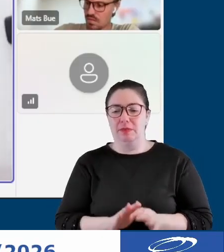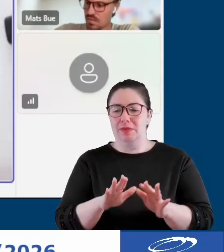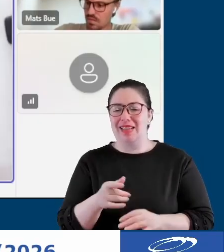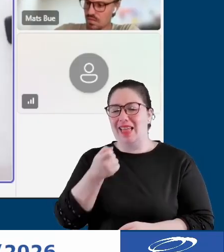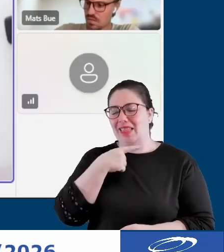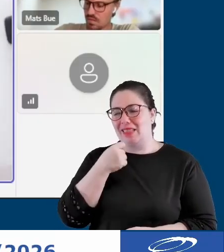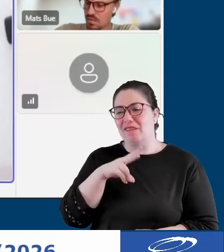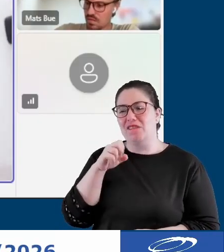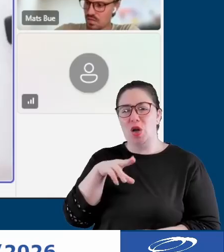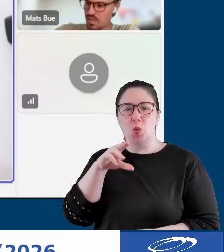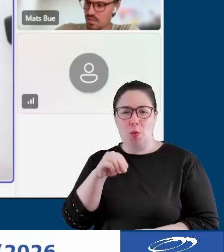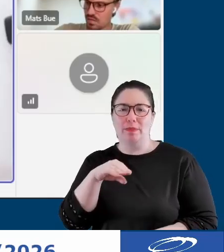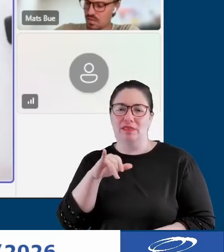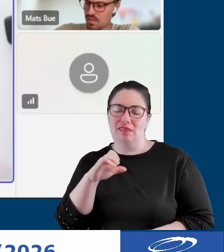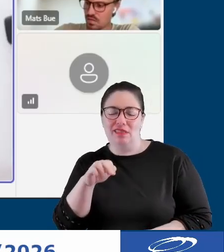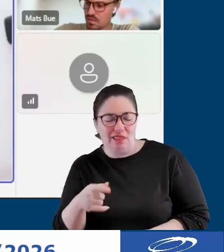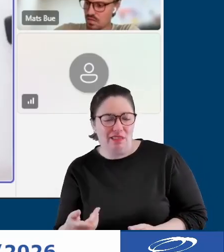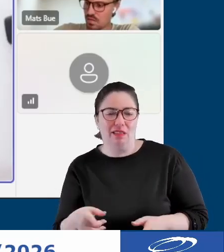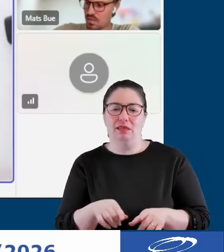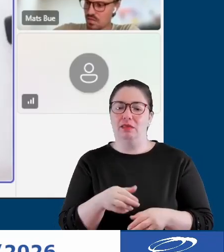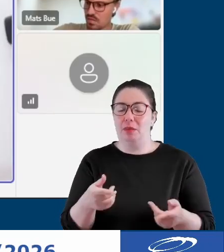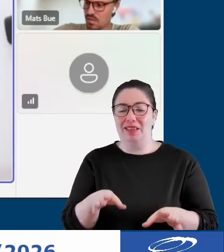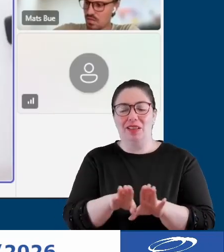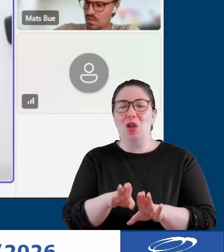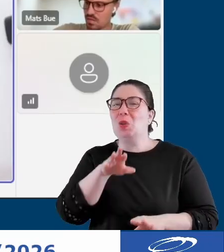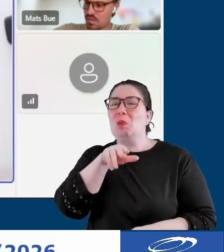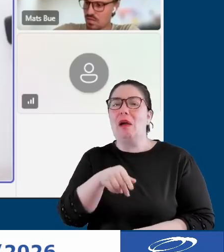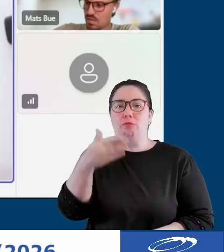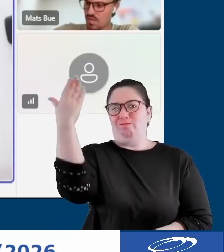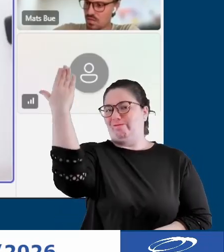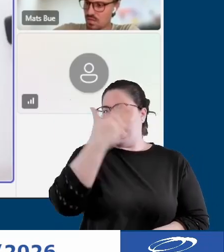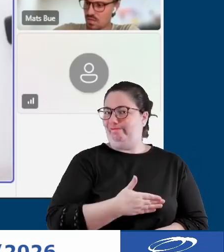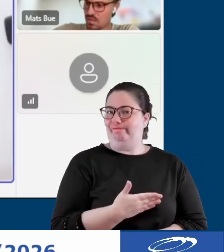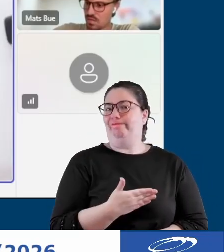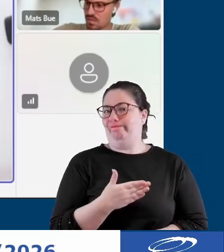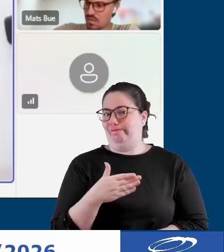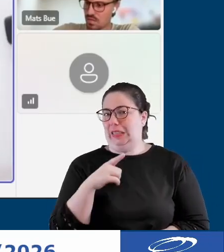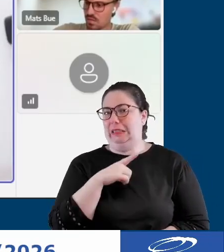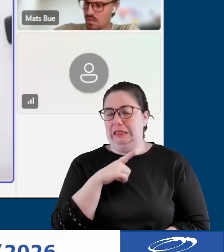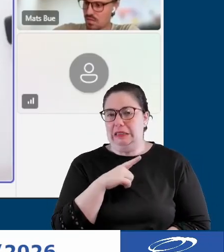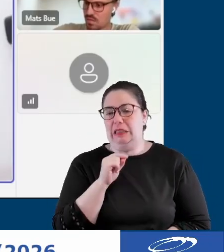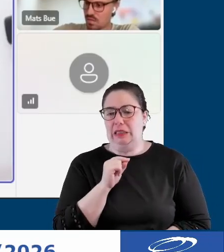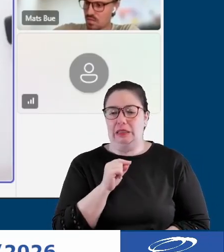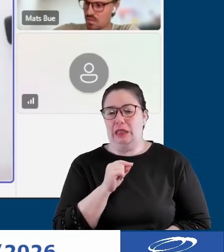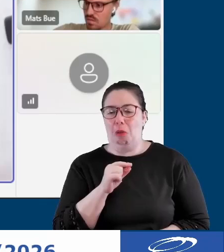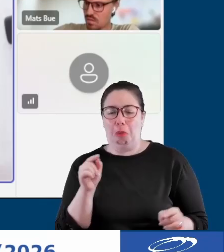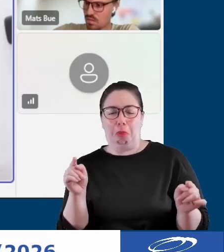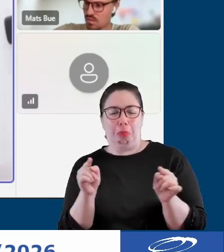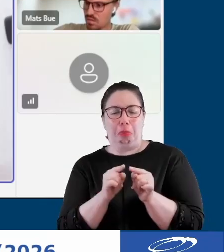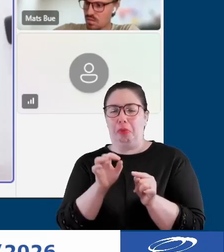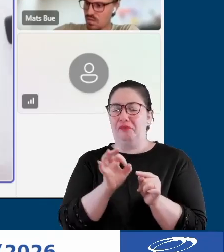em pó, ele ainda não foi comprovado, não tem nenhuma evidência forte de diminuir taxa de